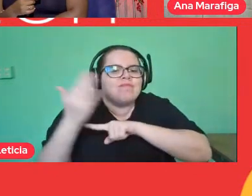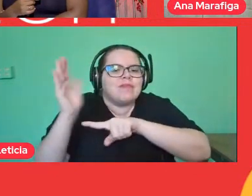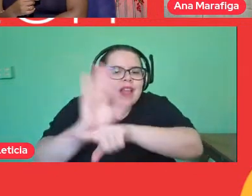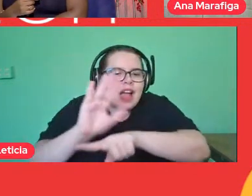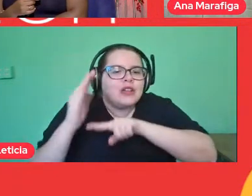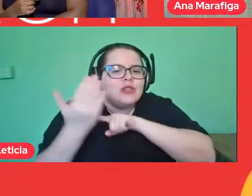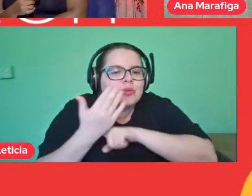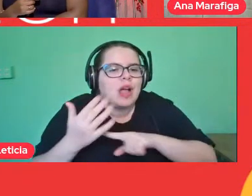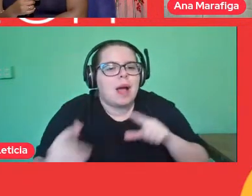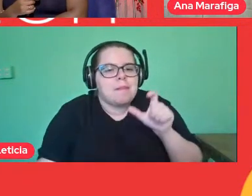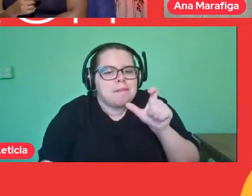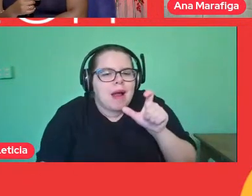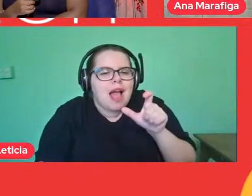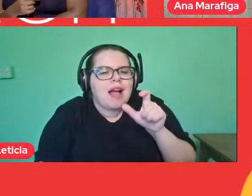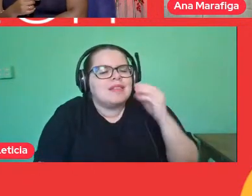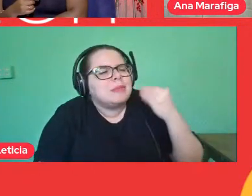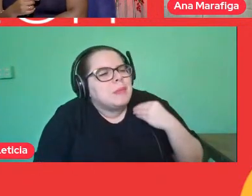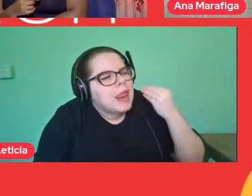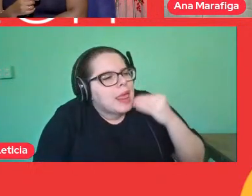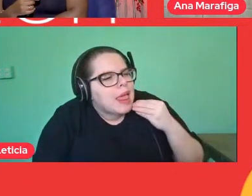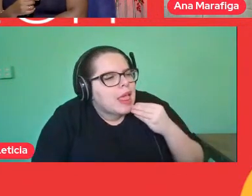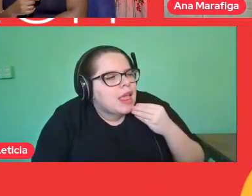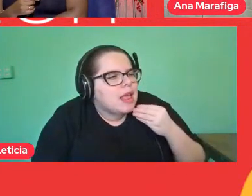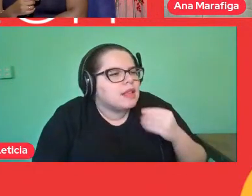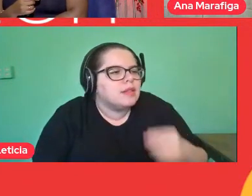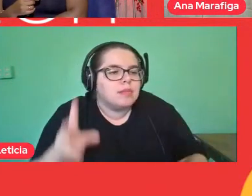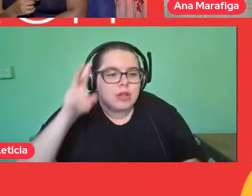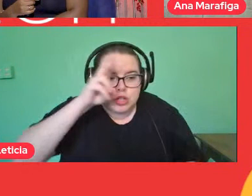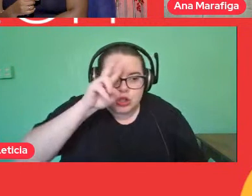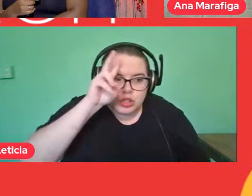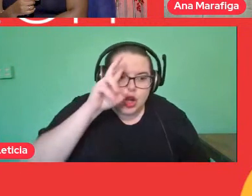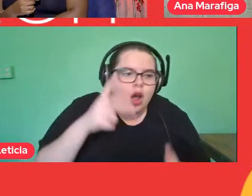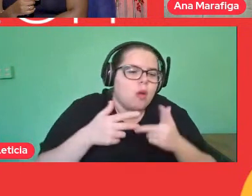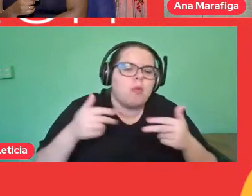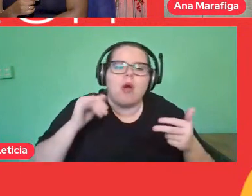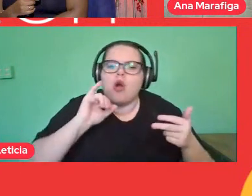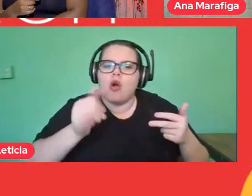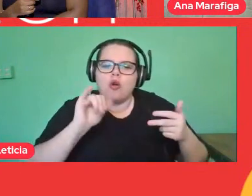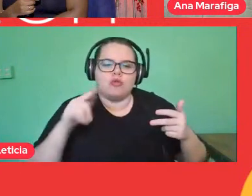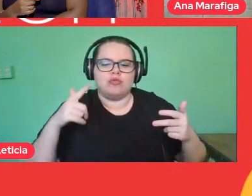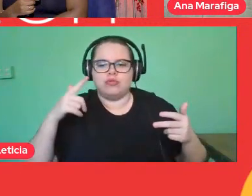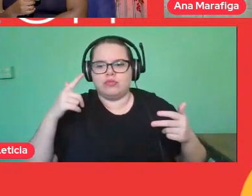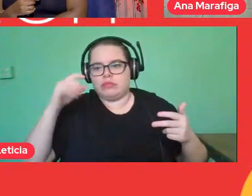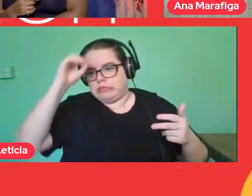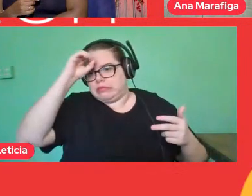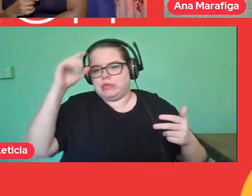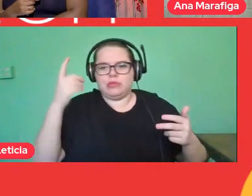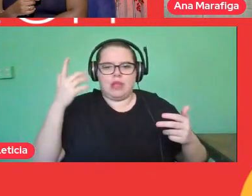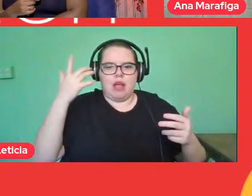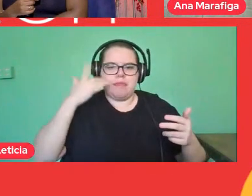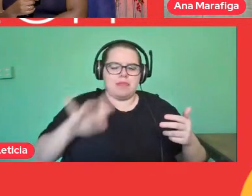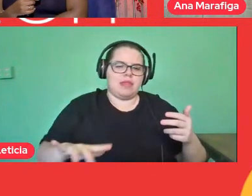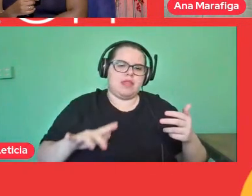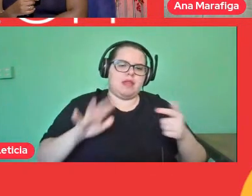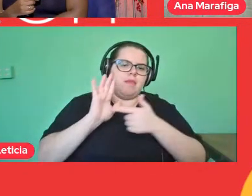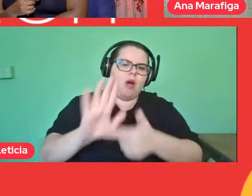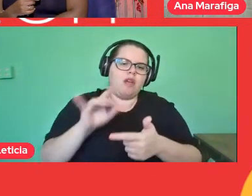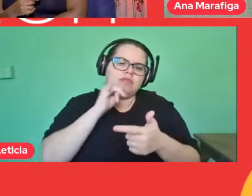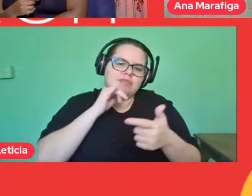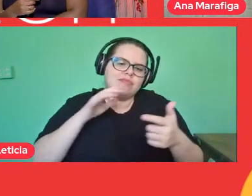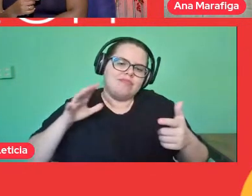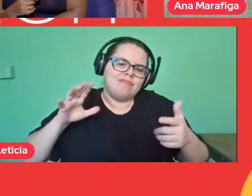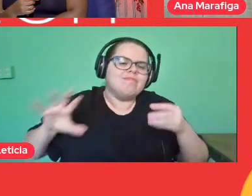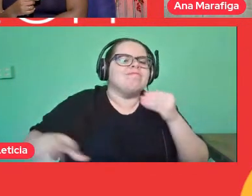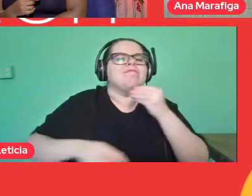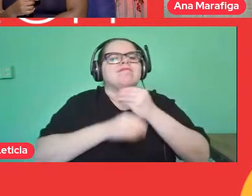nos ajudar? Uma palavra de experiência, às vezes uma história que você contou, uma coisa que você ouviu que você não sabia, te leva a ser capaz